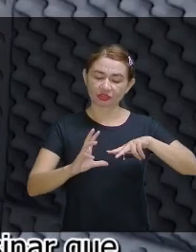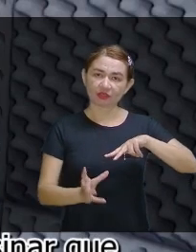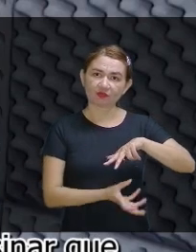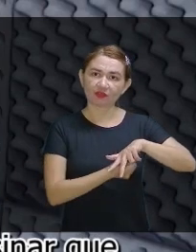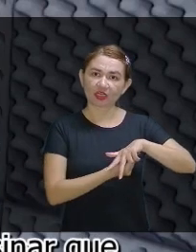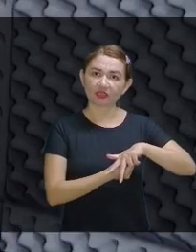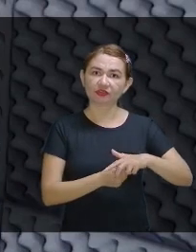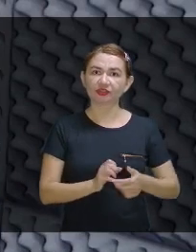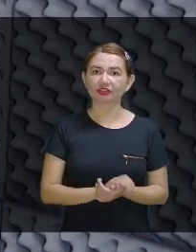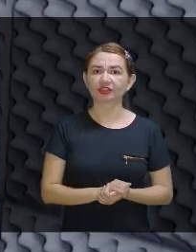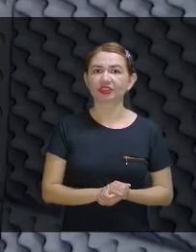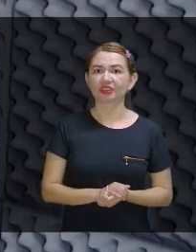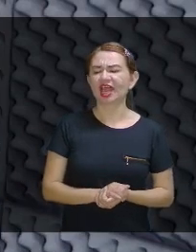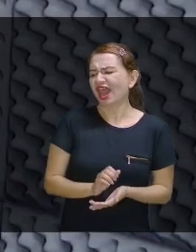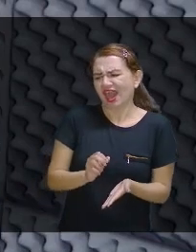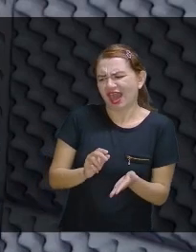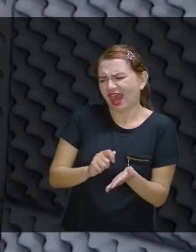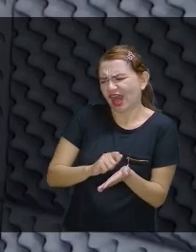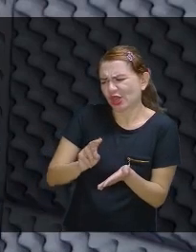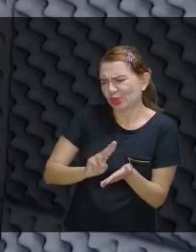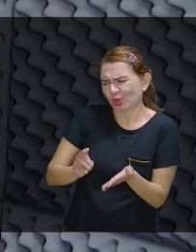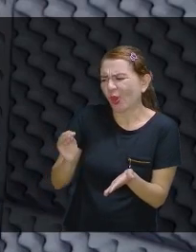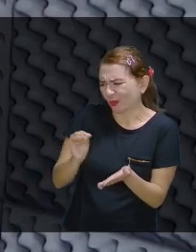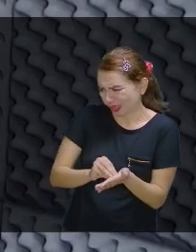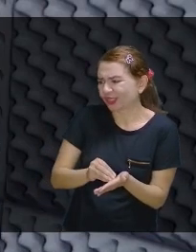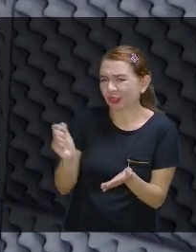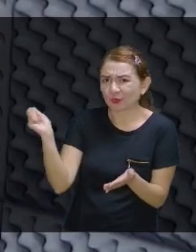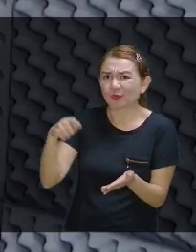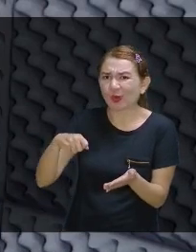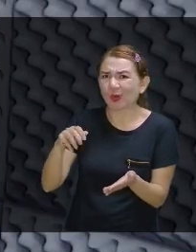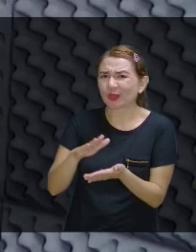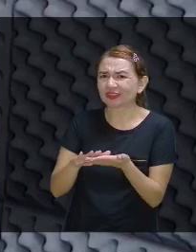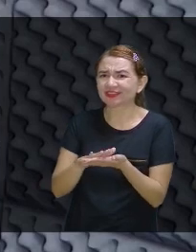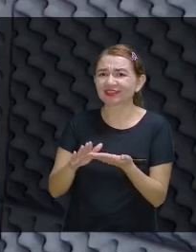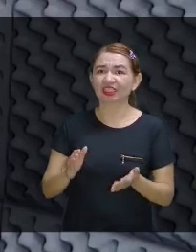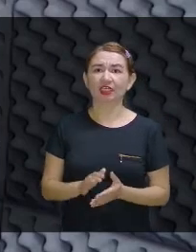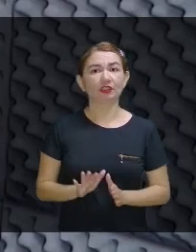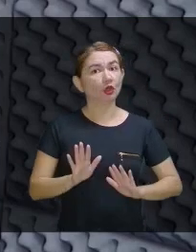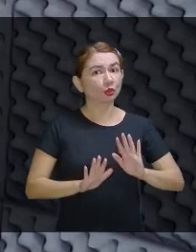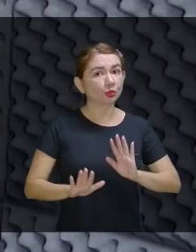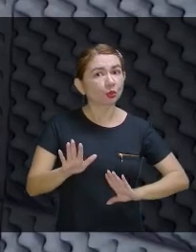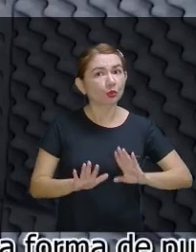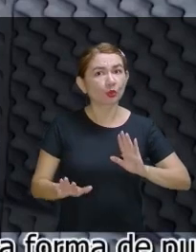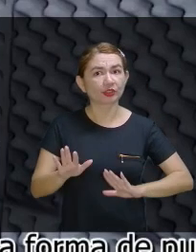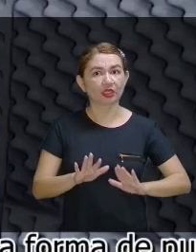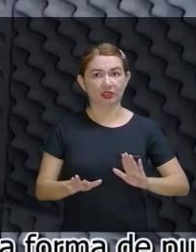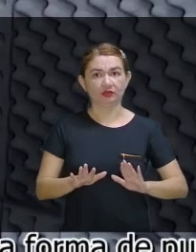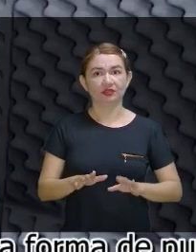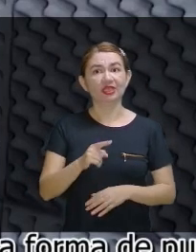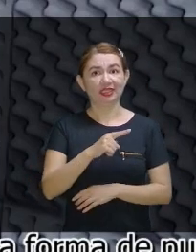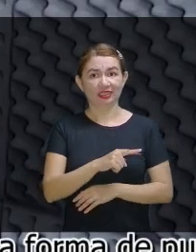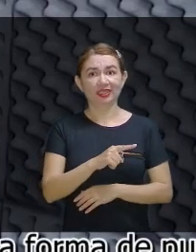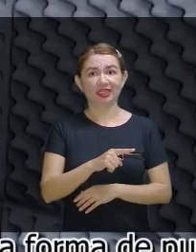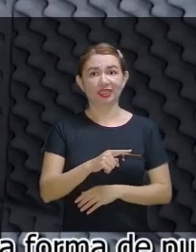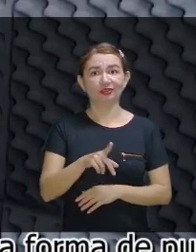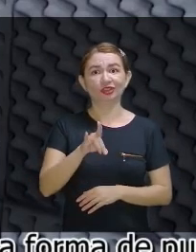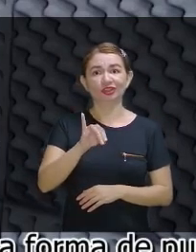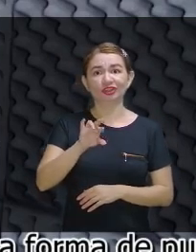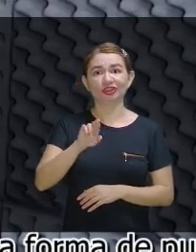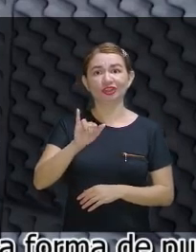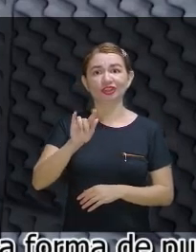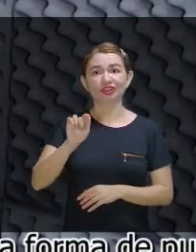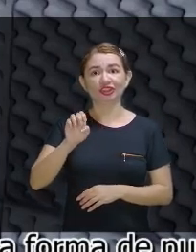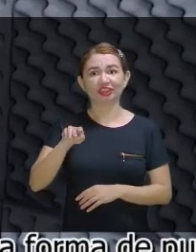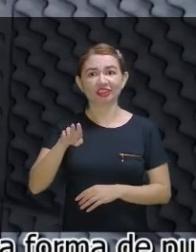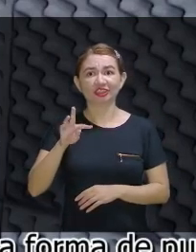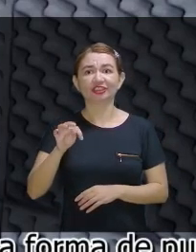é nada, pode assinar que não vai dar em nada, ele não é punido. Devia, sim, o dirigente partidário ser punido. Essa tese já foi levada ao TSE, não